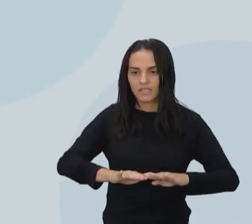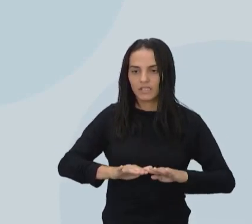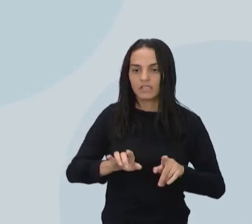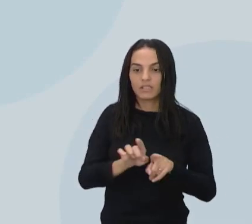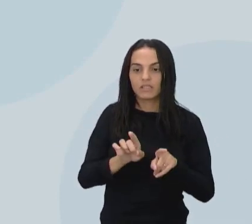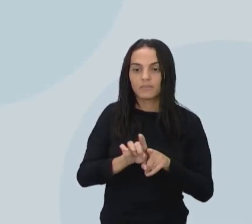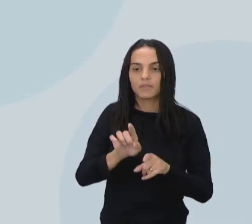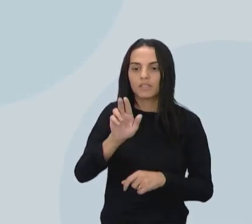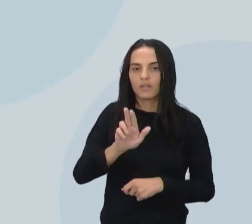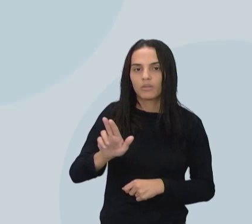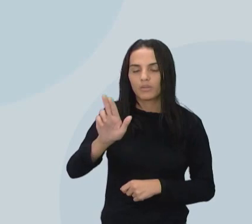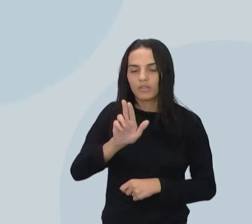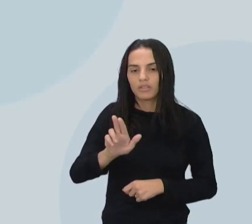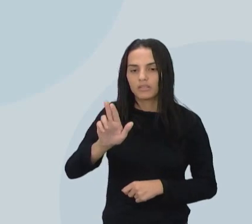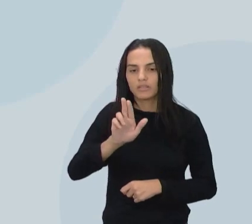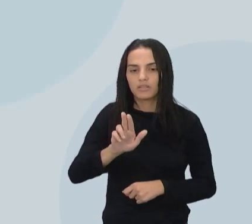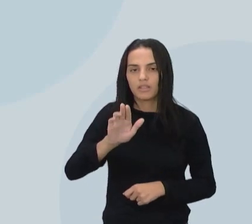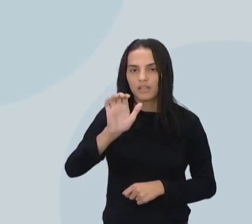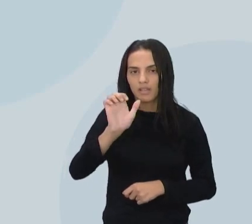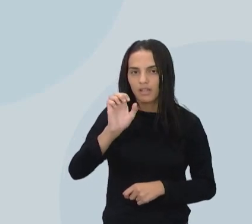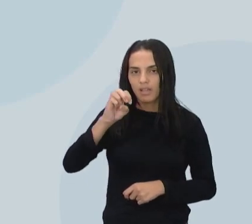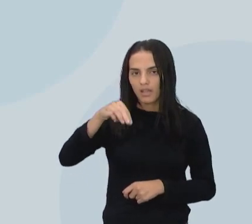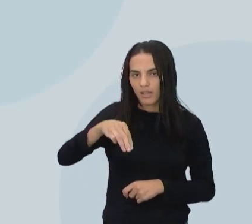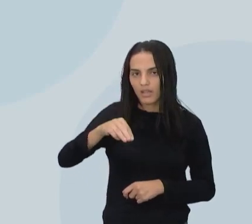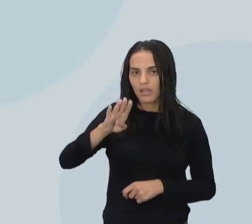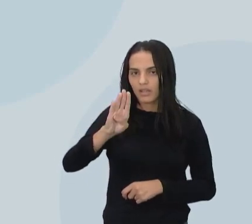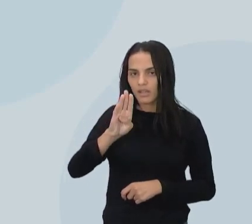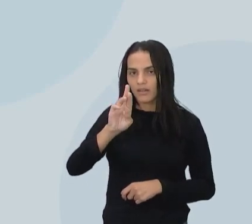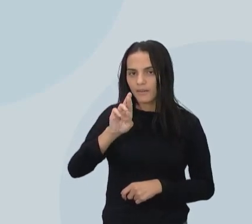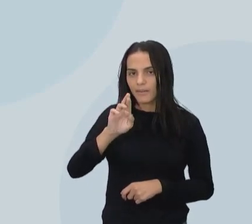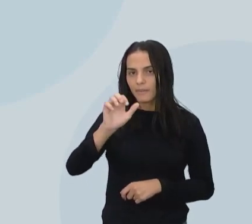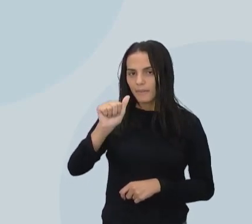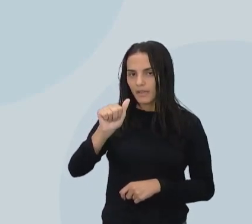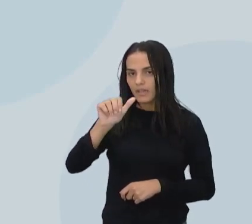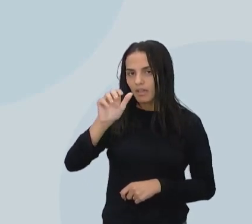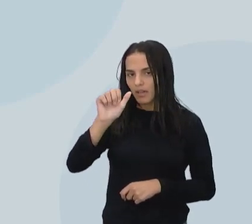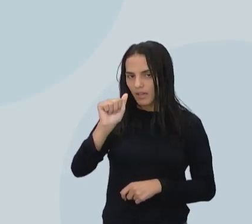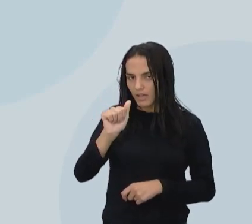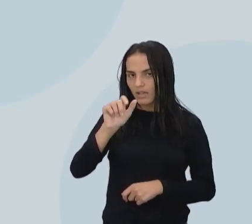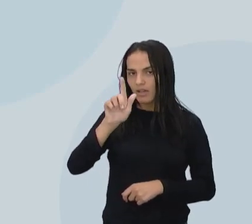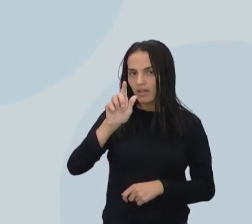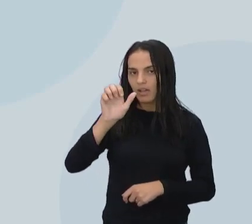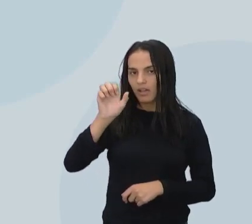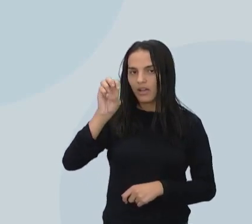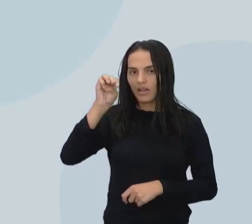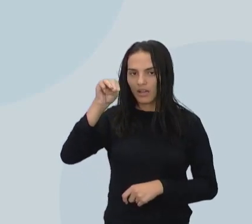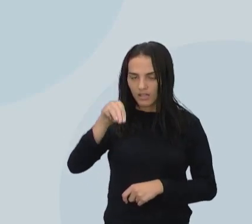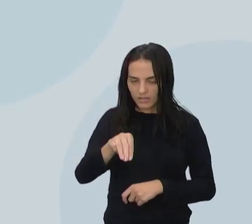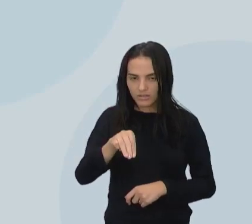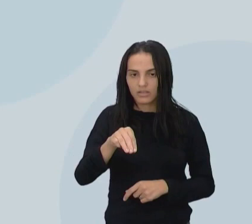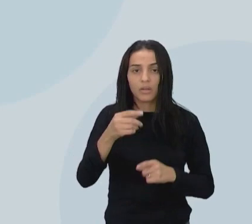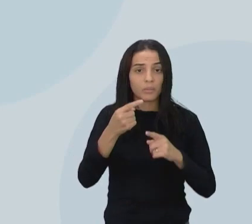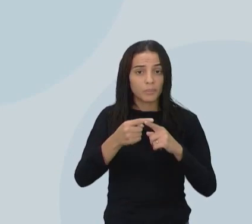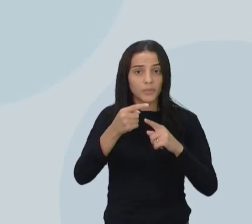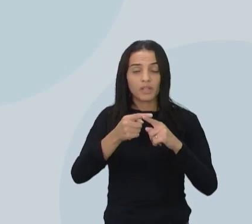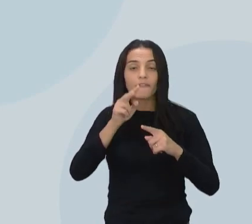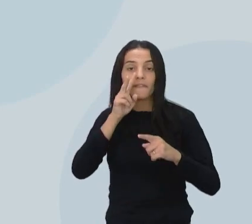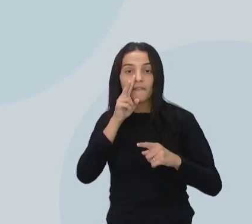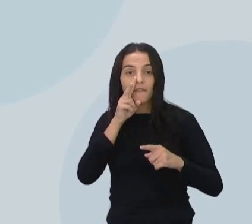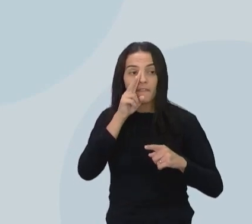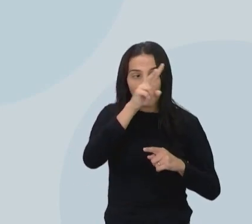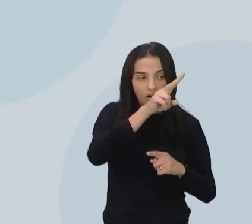usado também na embreagem dos automóveis, né? Ele era um material justamente por ser forte, por